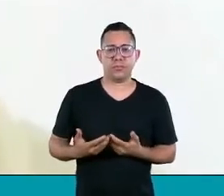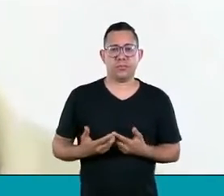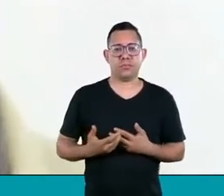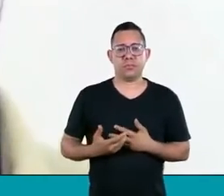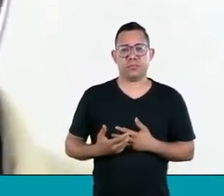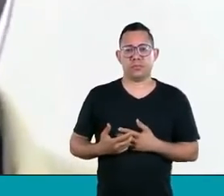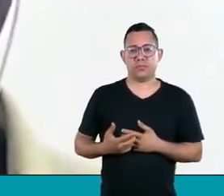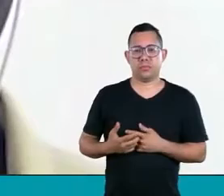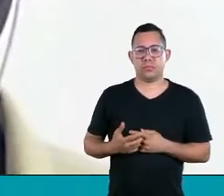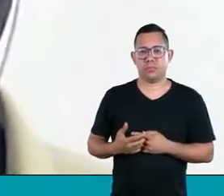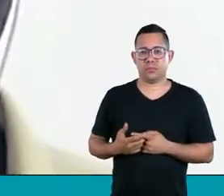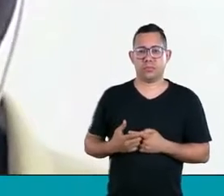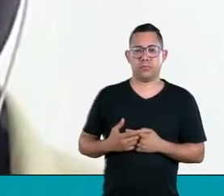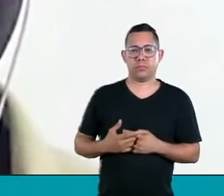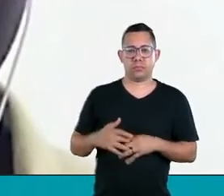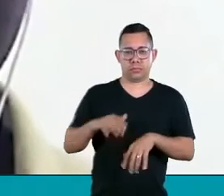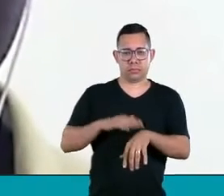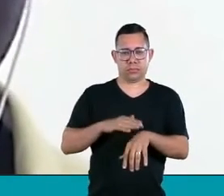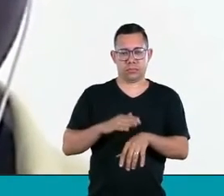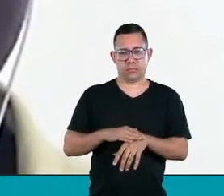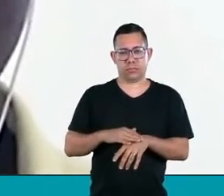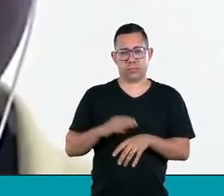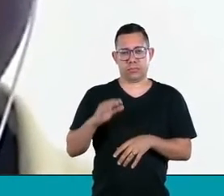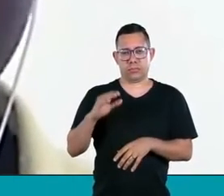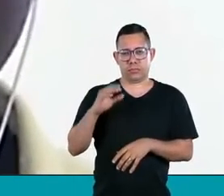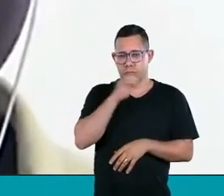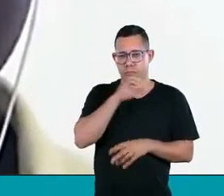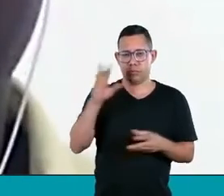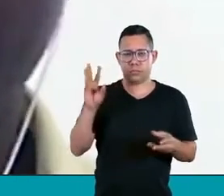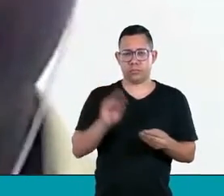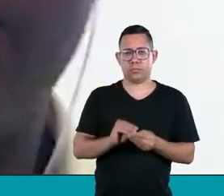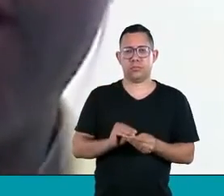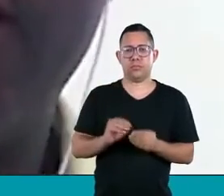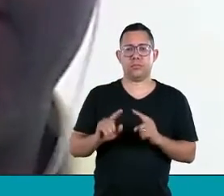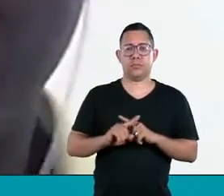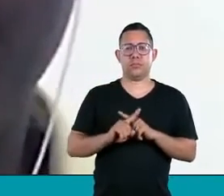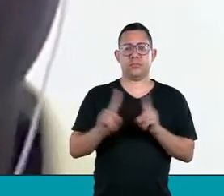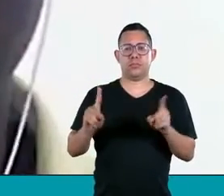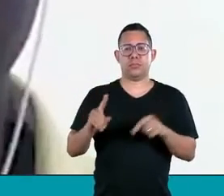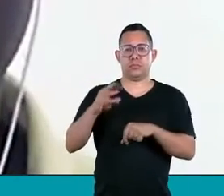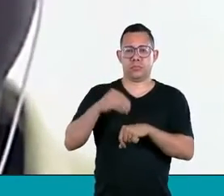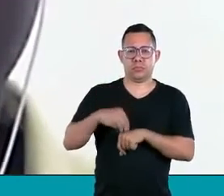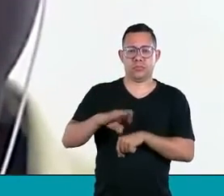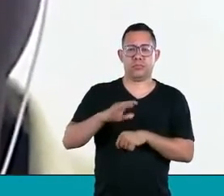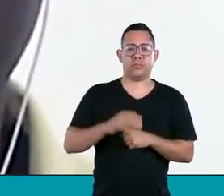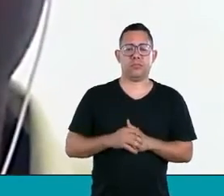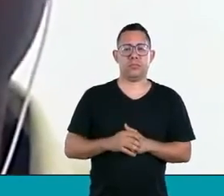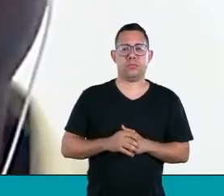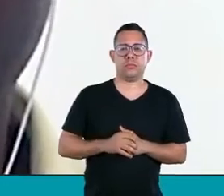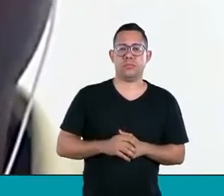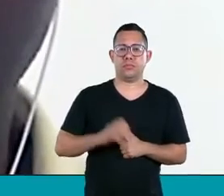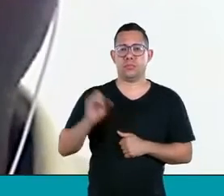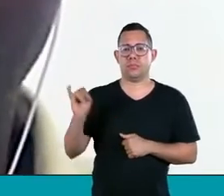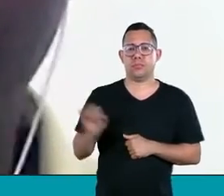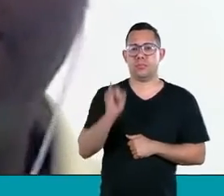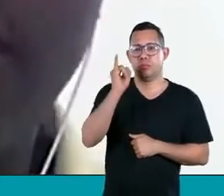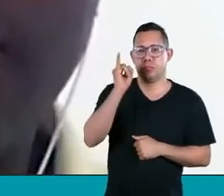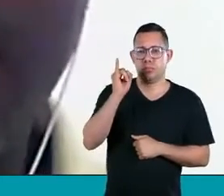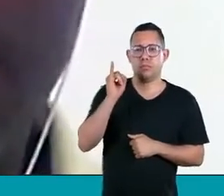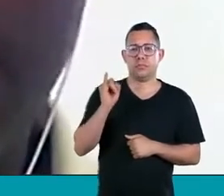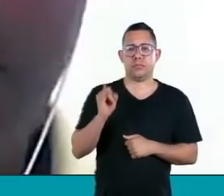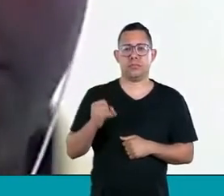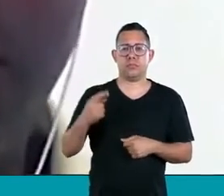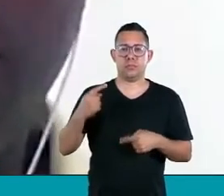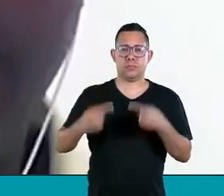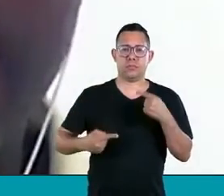meu tempo aqui, acho que é um pouquinho curto, né, nessa discussão, mas eu acho que aqui é um momento importante, né, ao